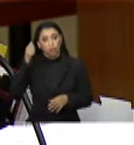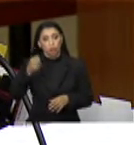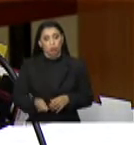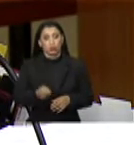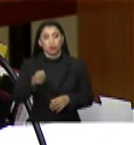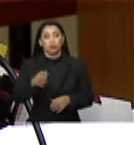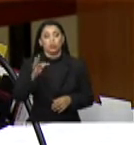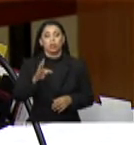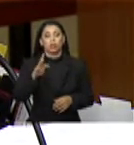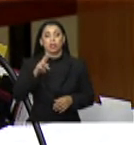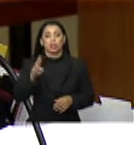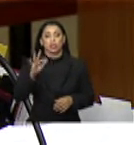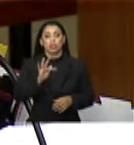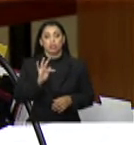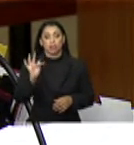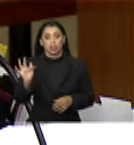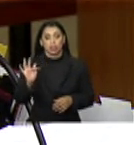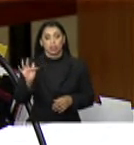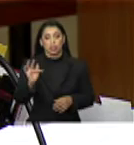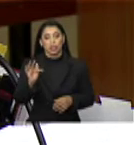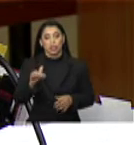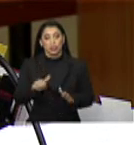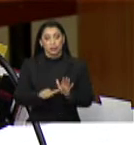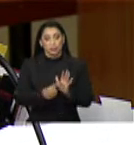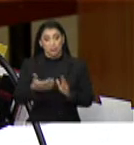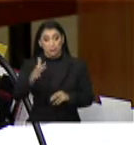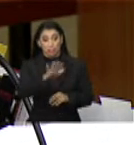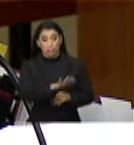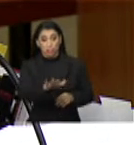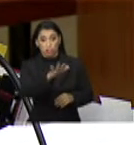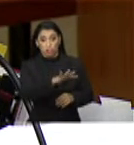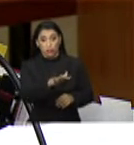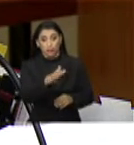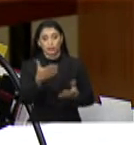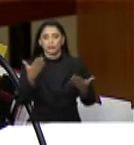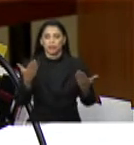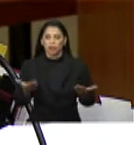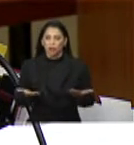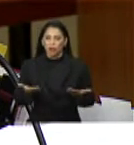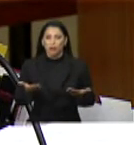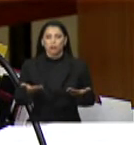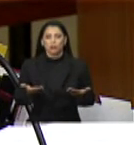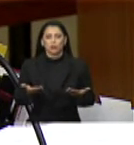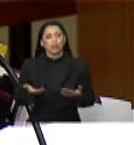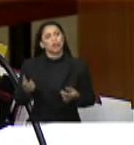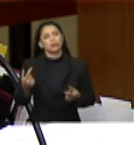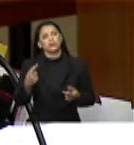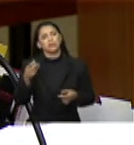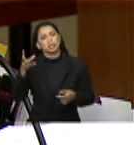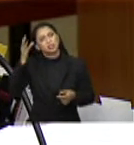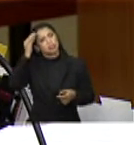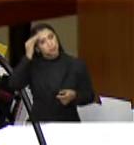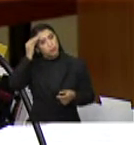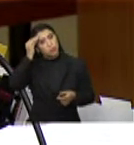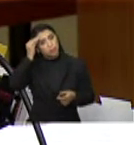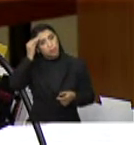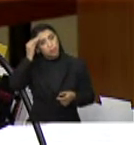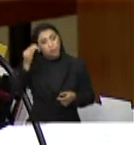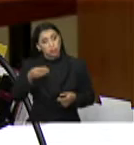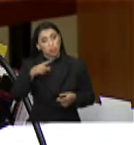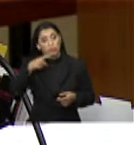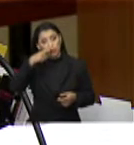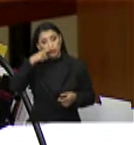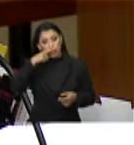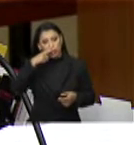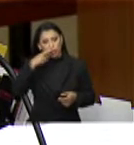Tribunal Regional Federal da Primeira Região então em verdade é aqui ao invés se entendia o ministro Edson